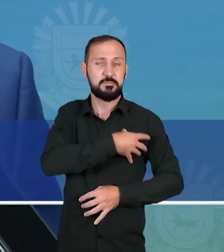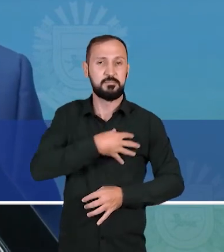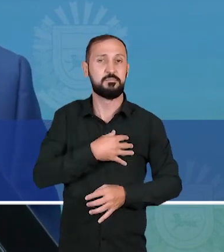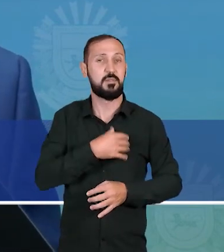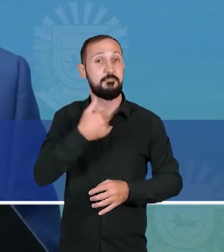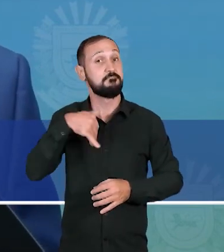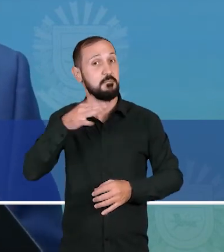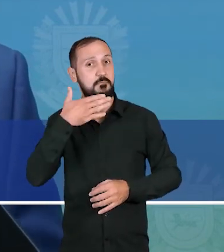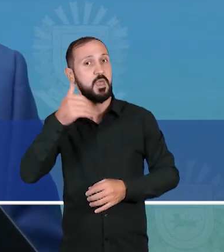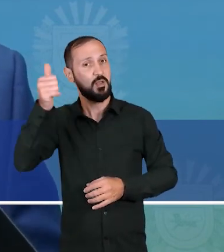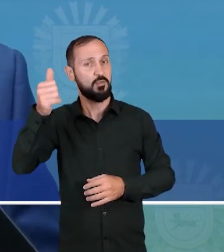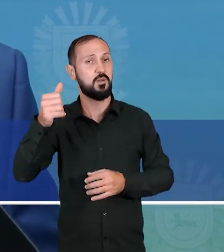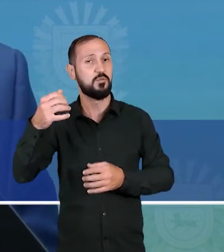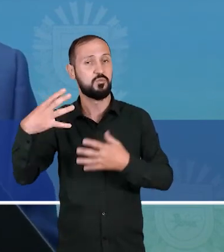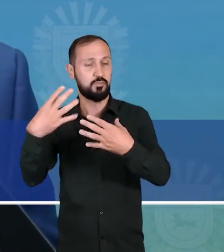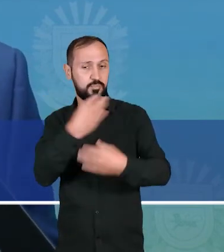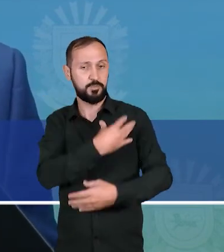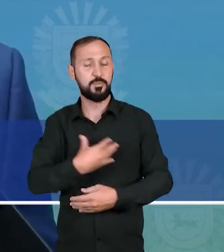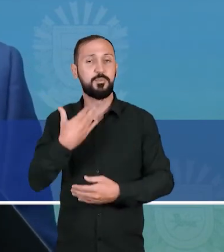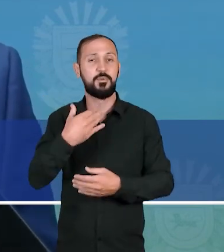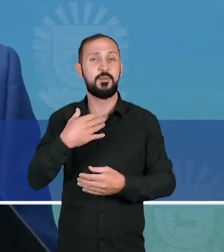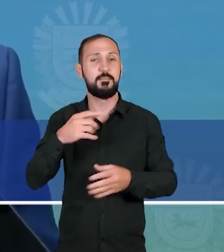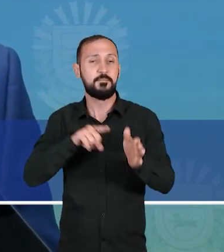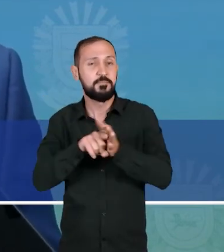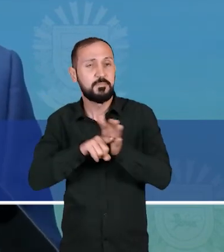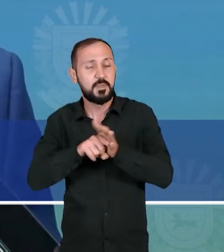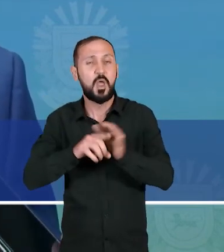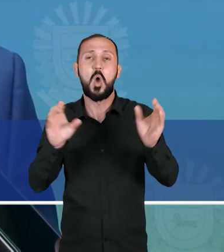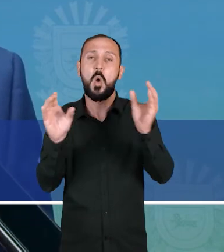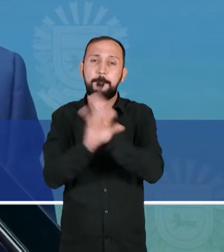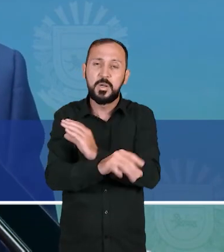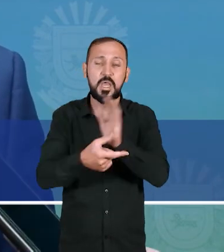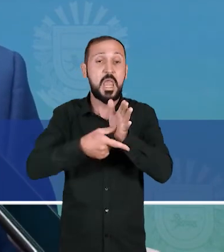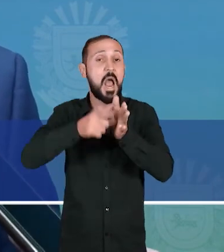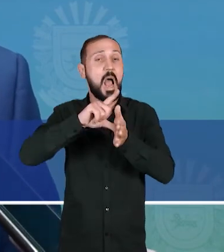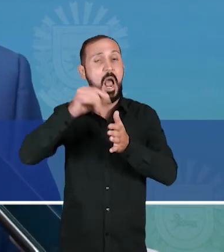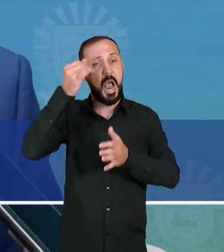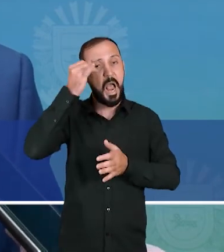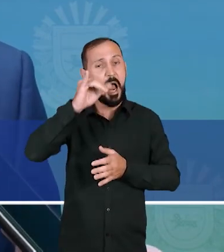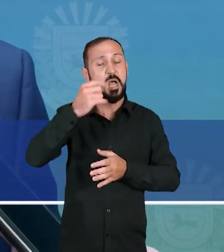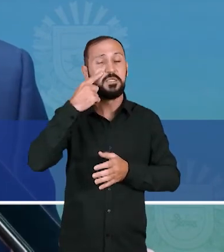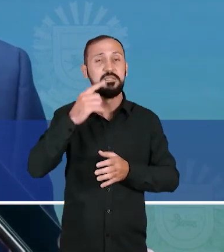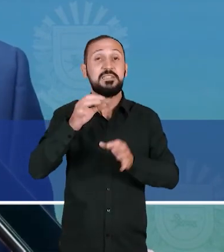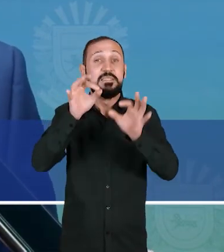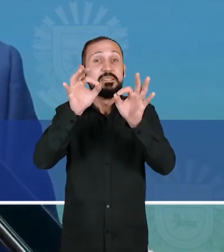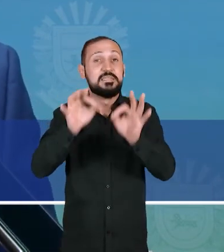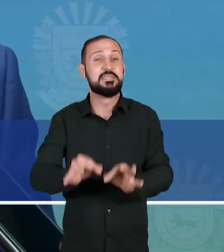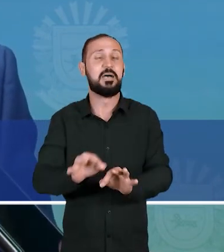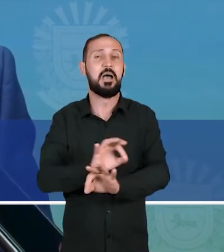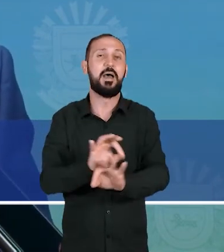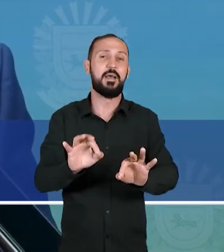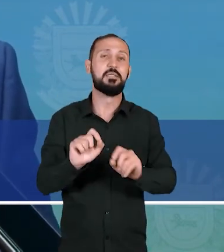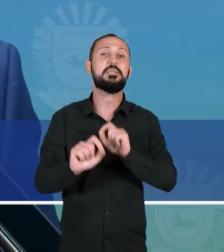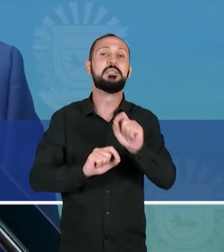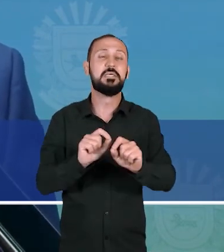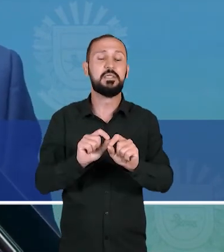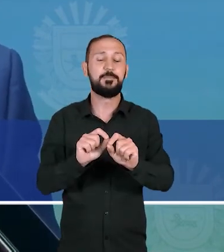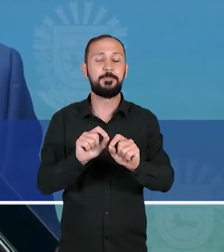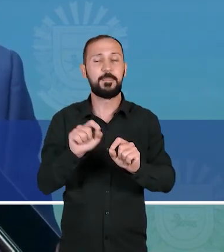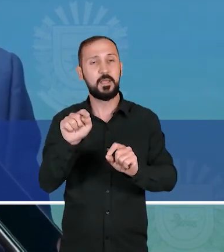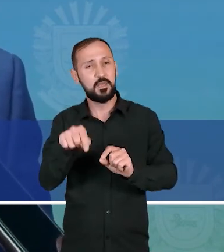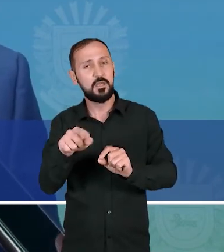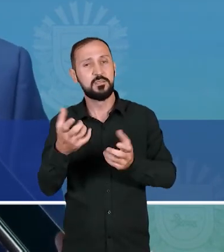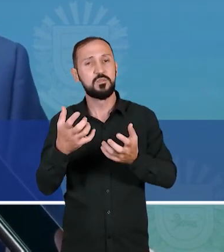esse mamógrafo, ele tem um diagnóstico muito mais completo, muito mais precoce, muito mais certeiro, e